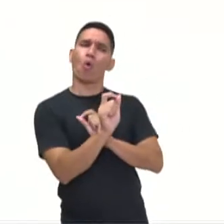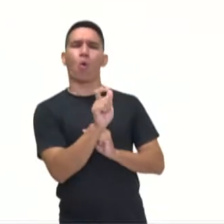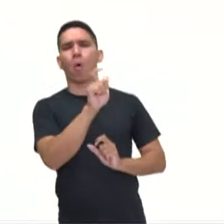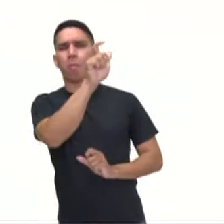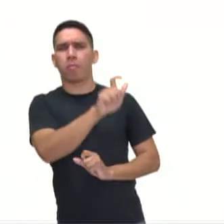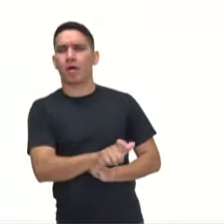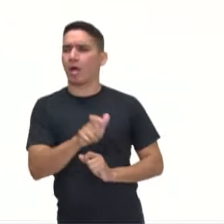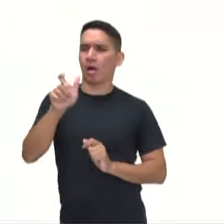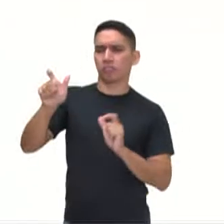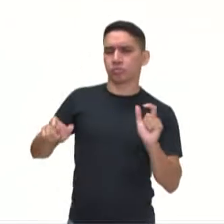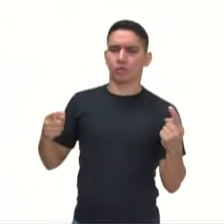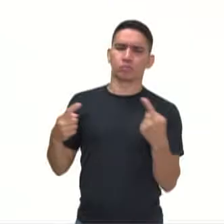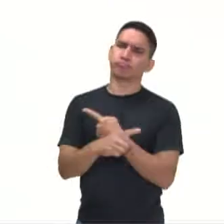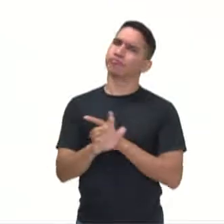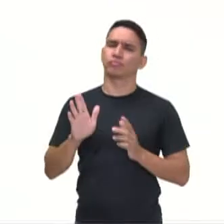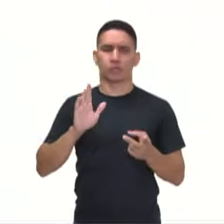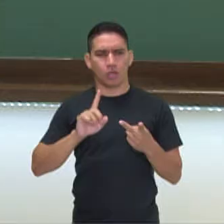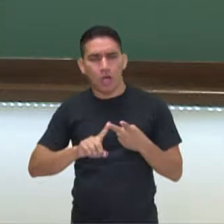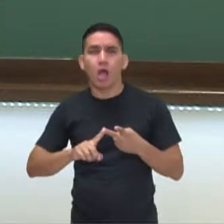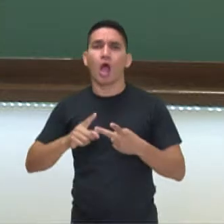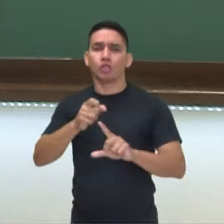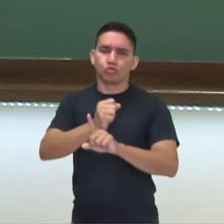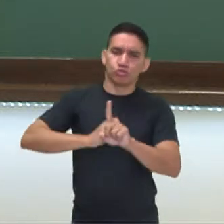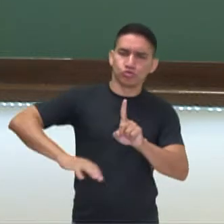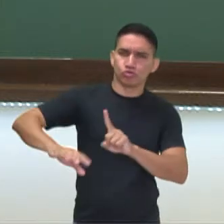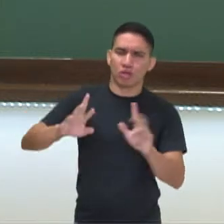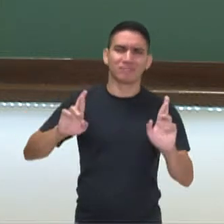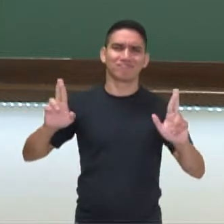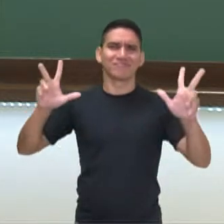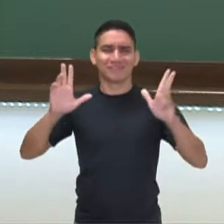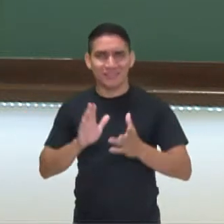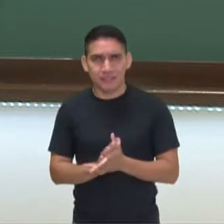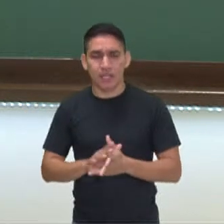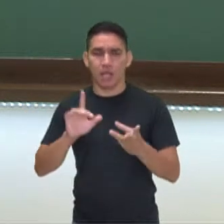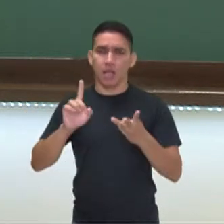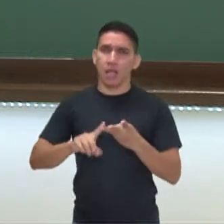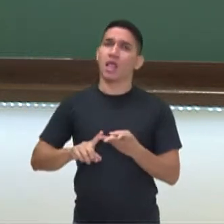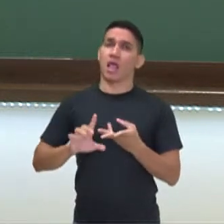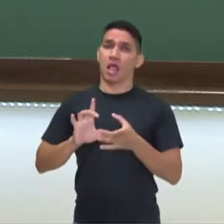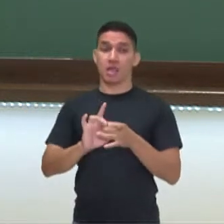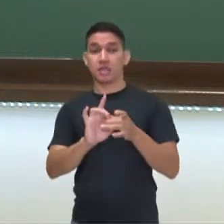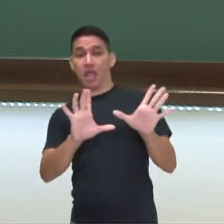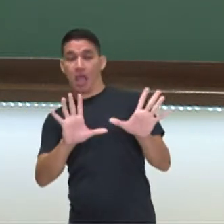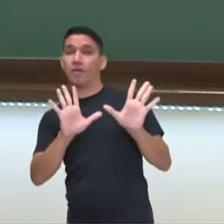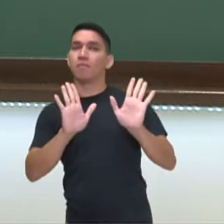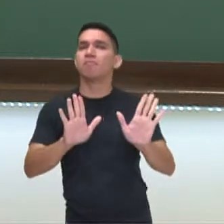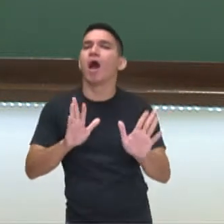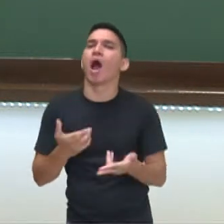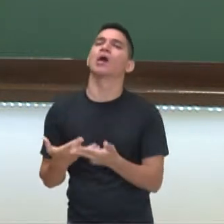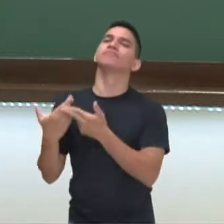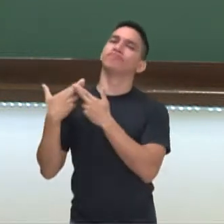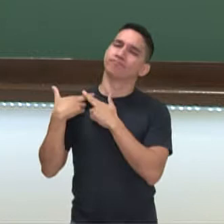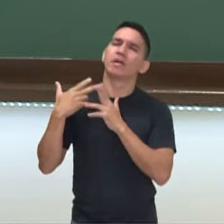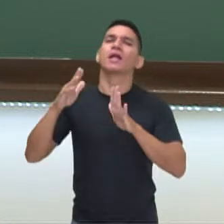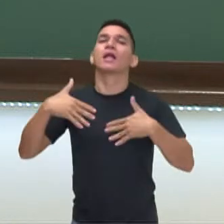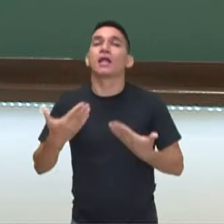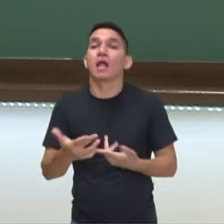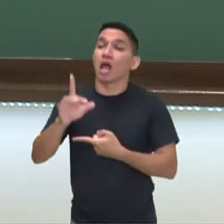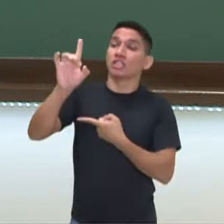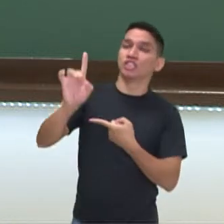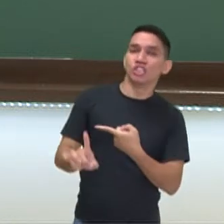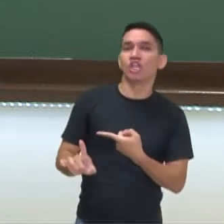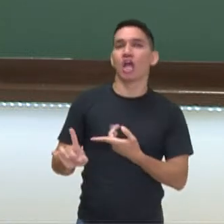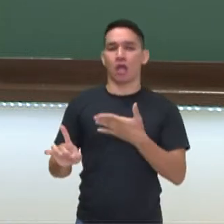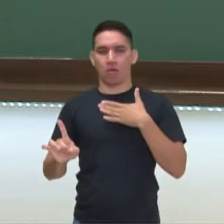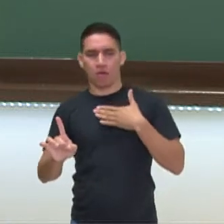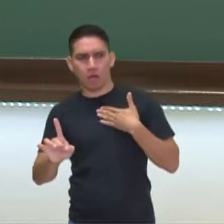pessoal, oposição social, dever e liberdade, até onde nós temos o nosso direito, até quando começa o